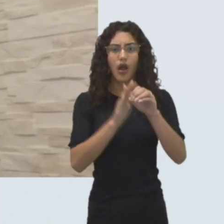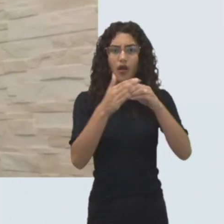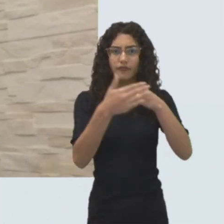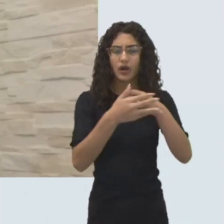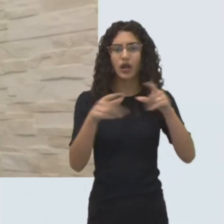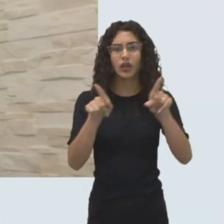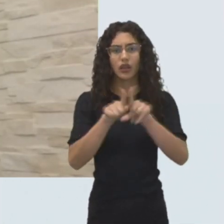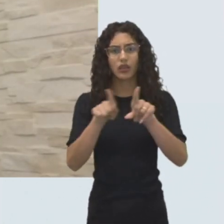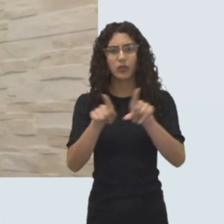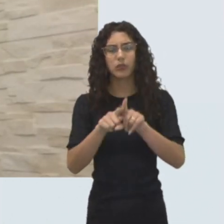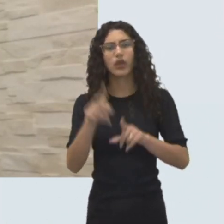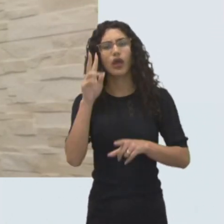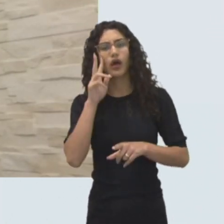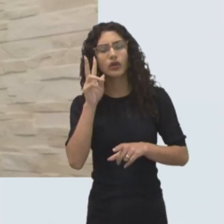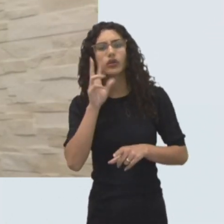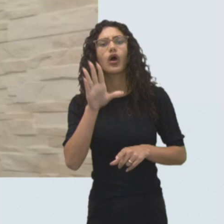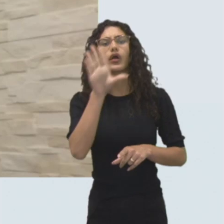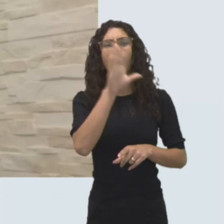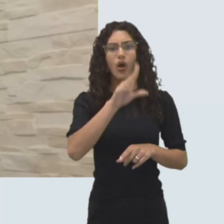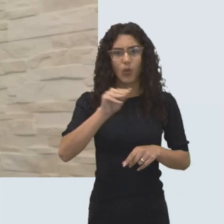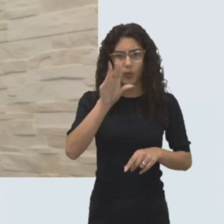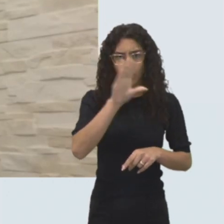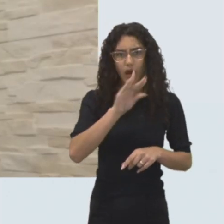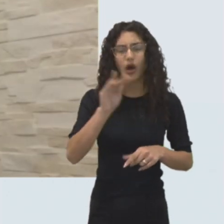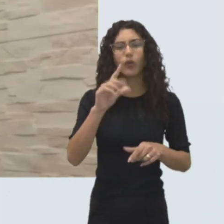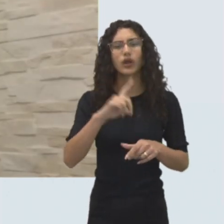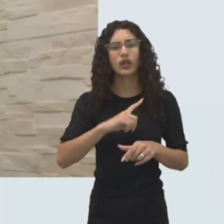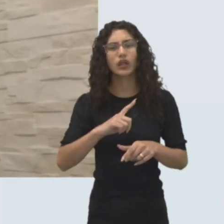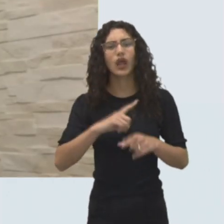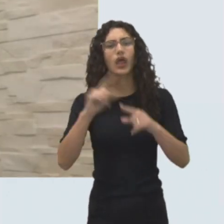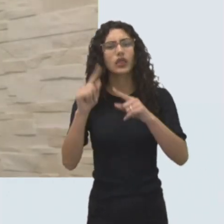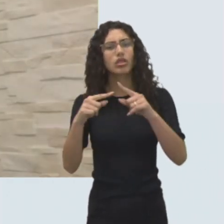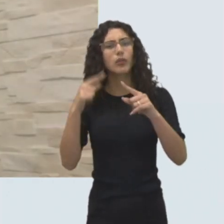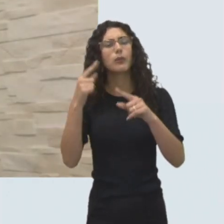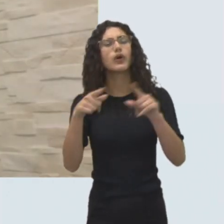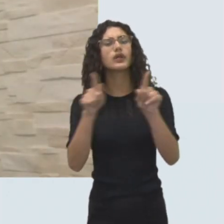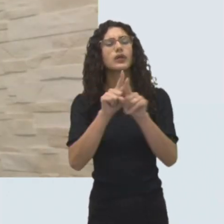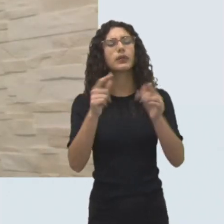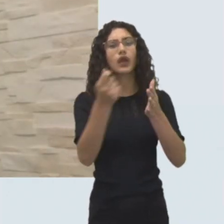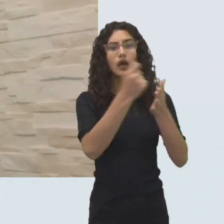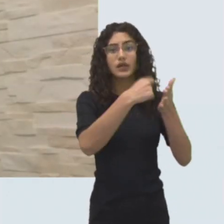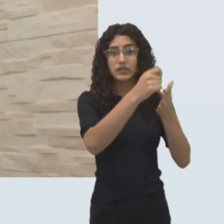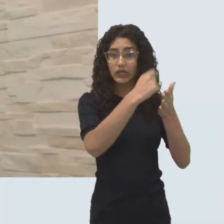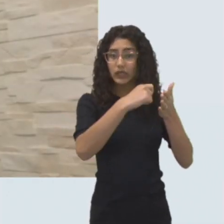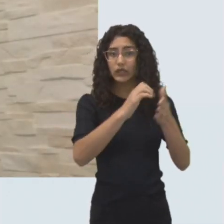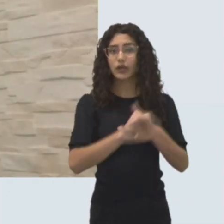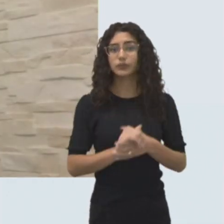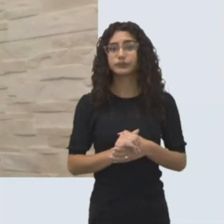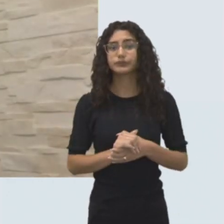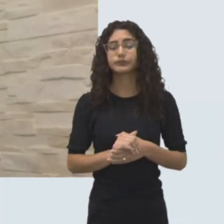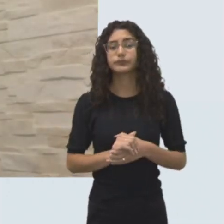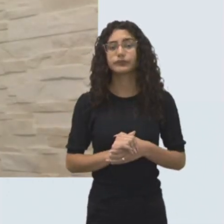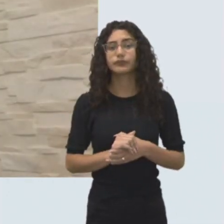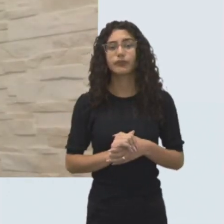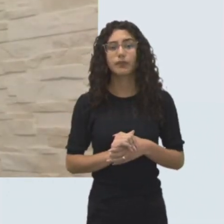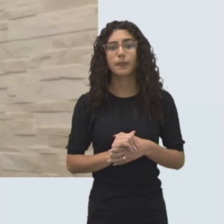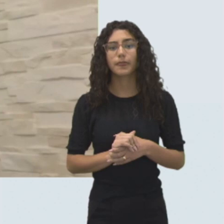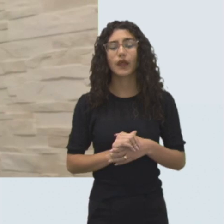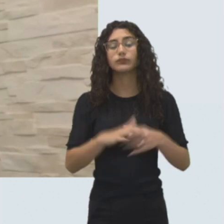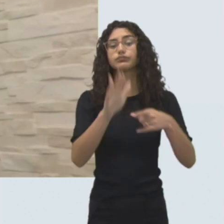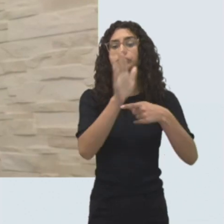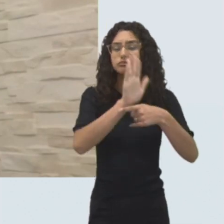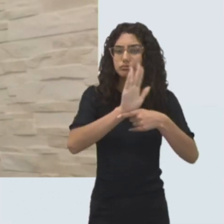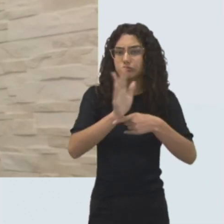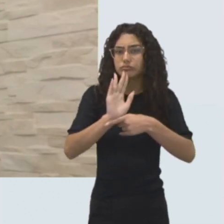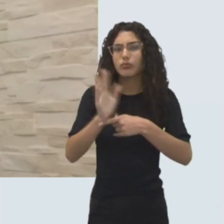a história oral, o desenvolvimento da oralidade, né? Depois a escrita, os filmes